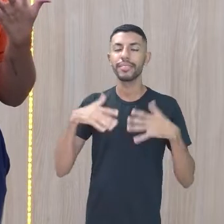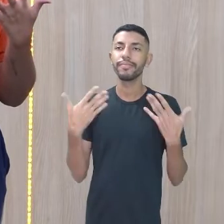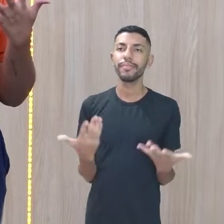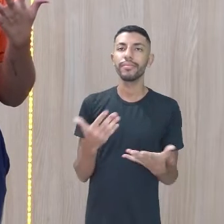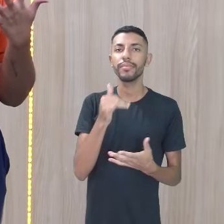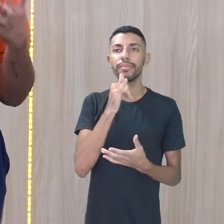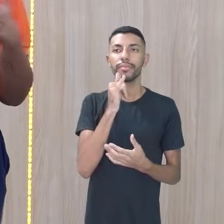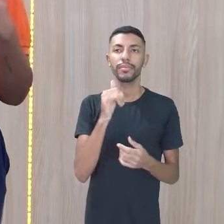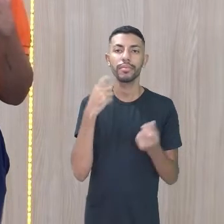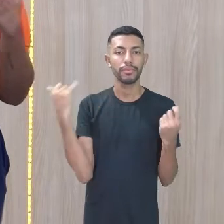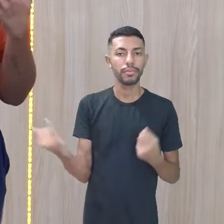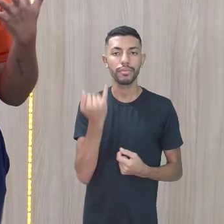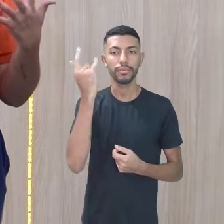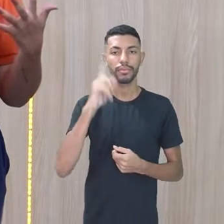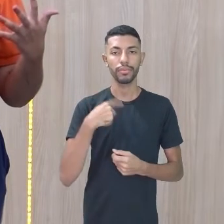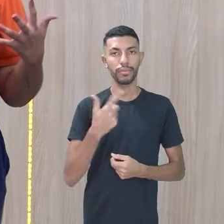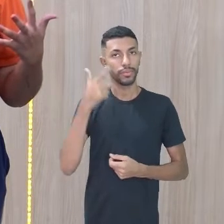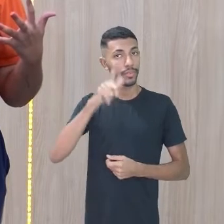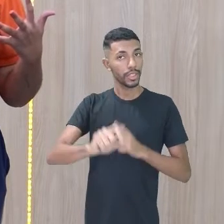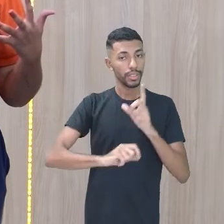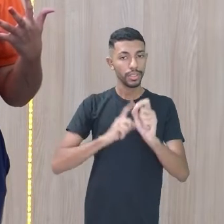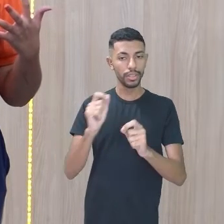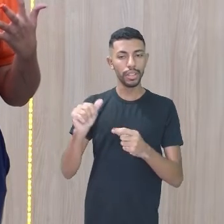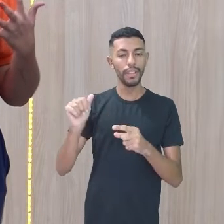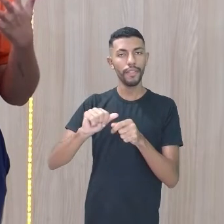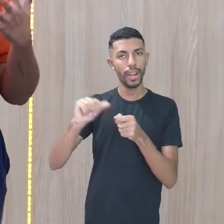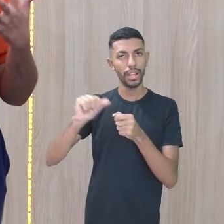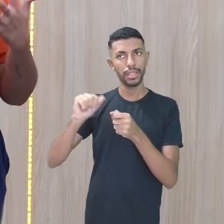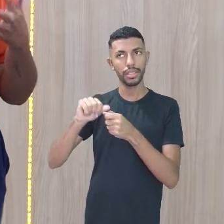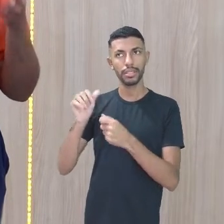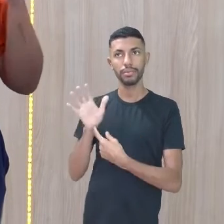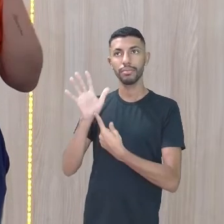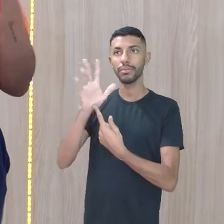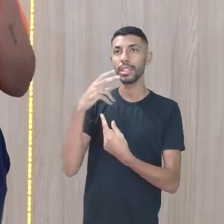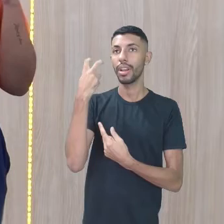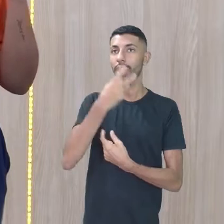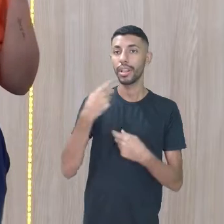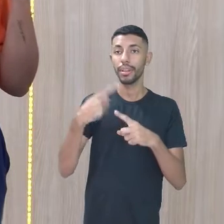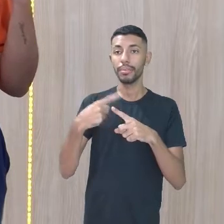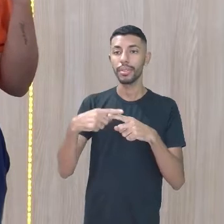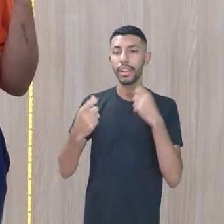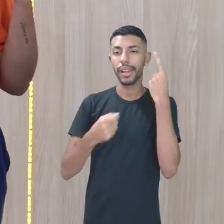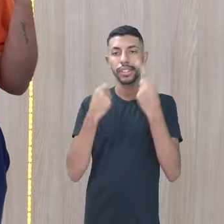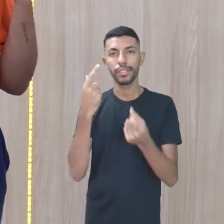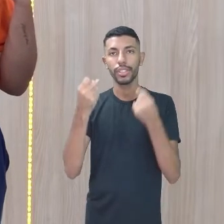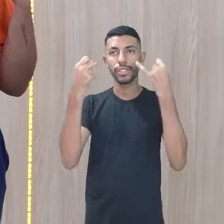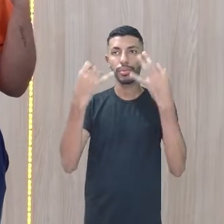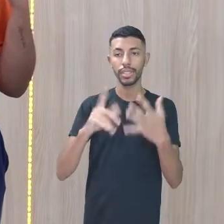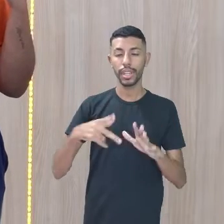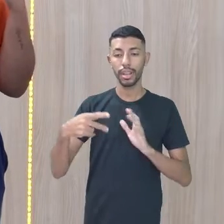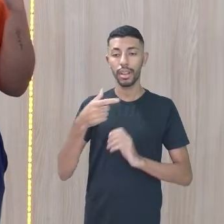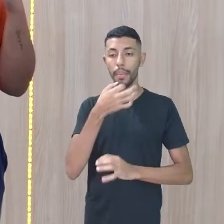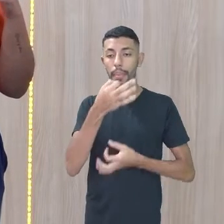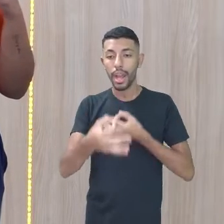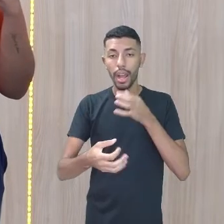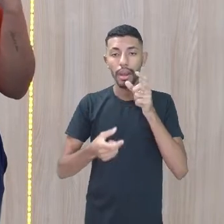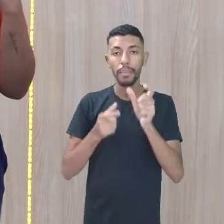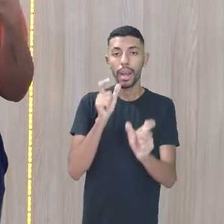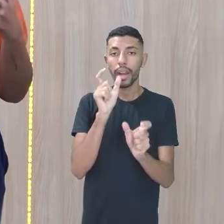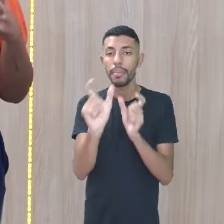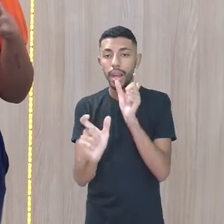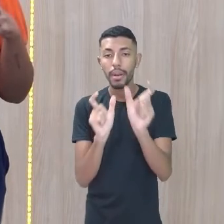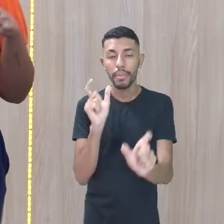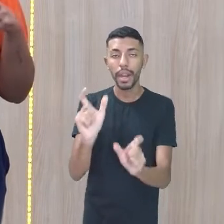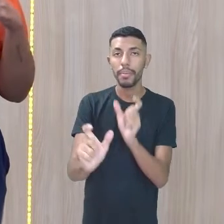consiga fazer essa exposição oral, porque às vezes explicar com as nossas próprias palavras é muito